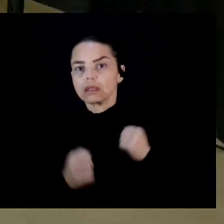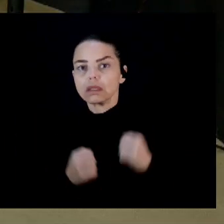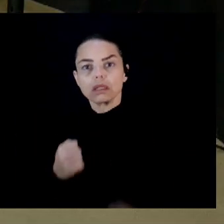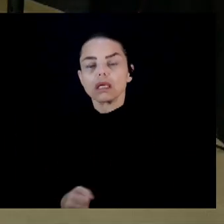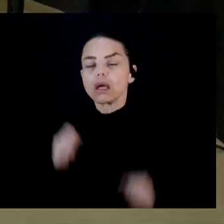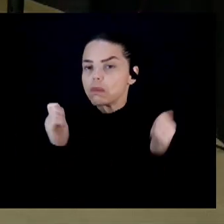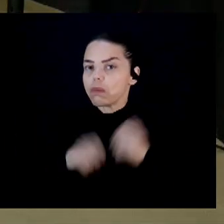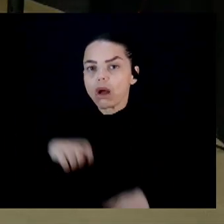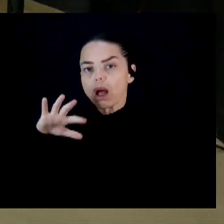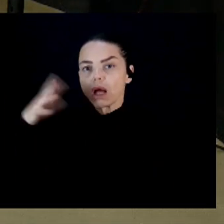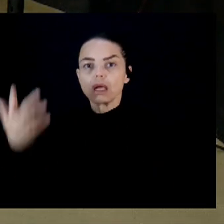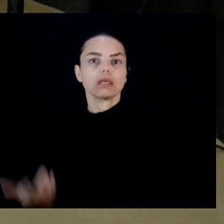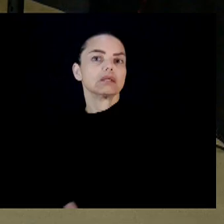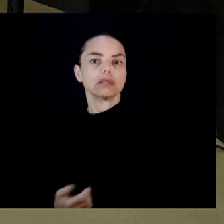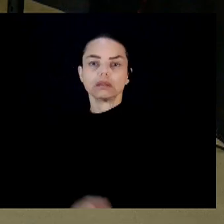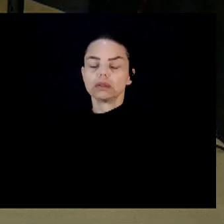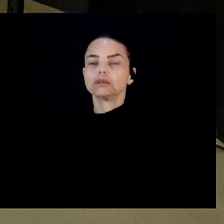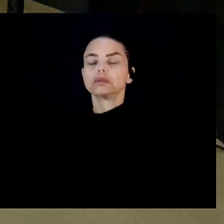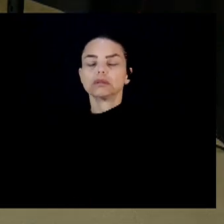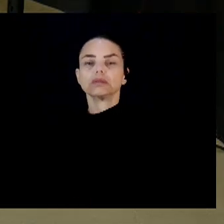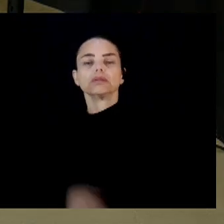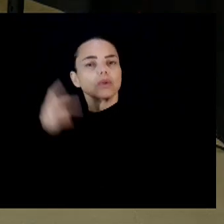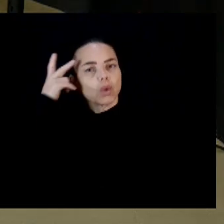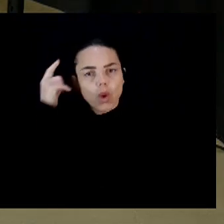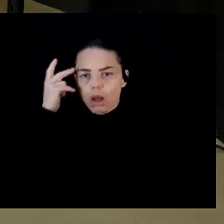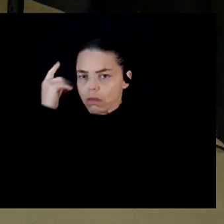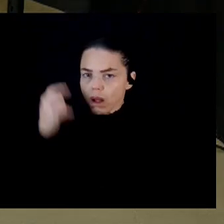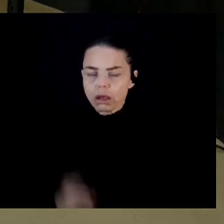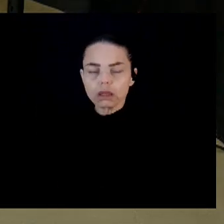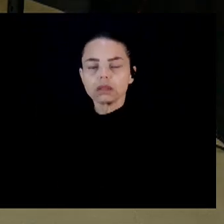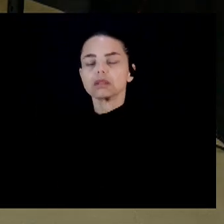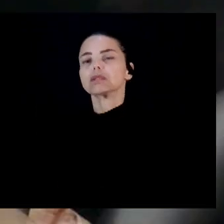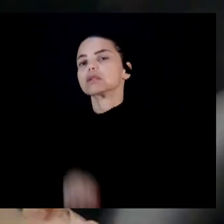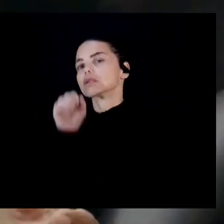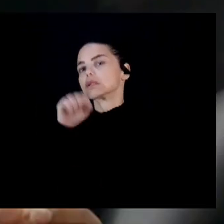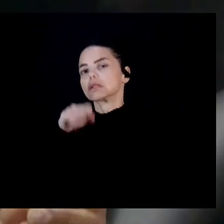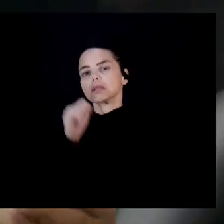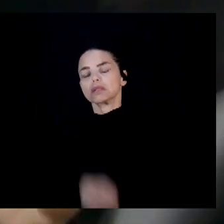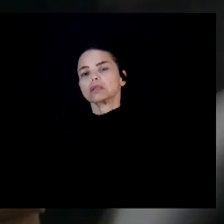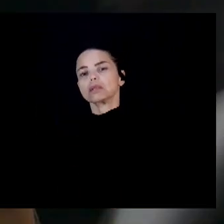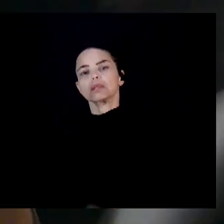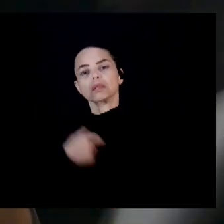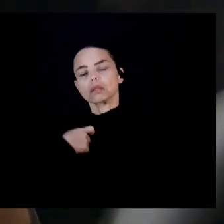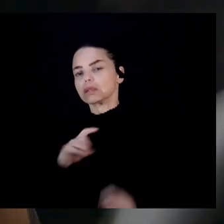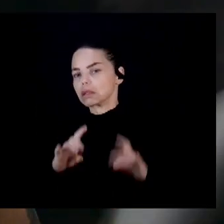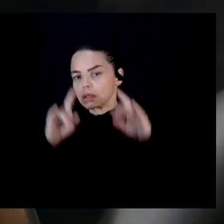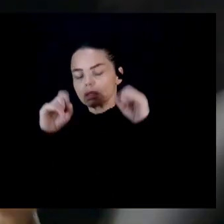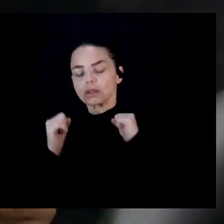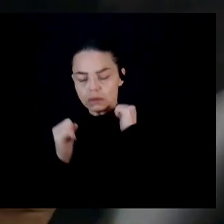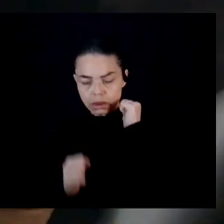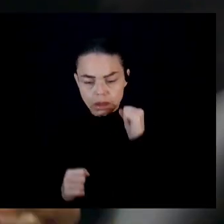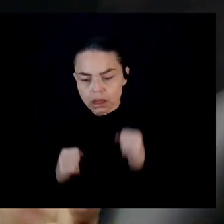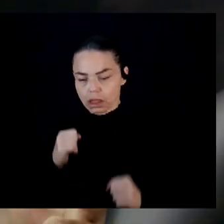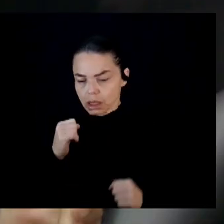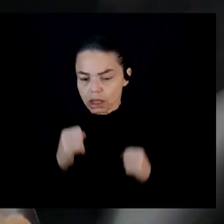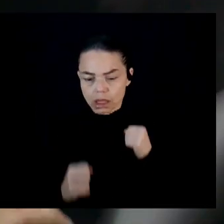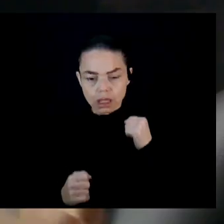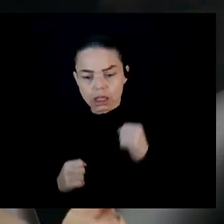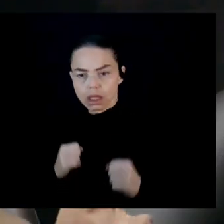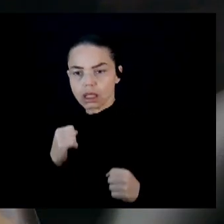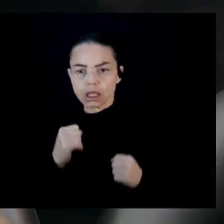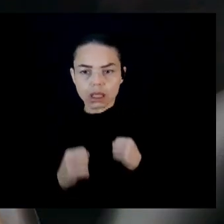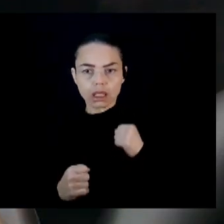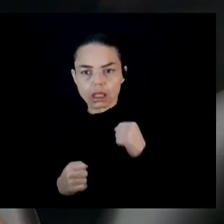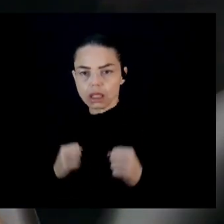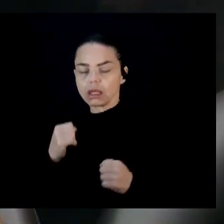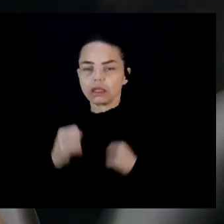acontecer comumente, André? Sim. Eu não sou um especialista em corrida, mas eu vivenciei muito perto a corrida. Pratiquei